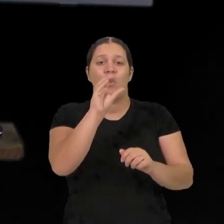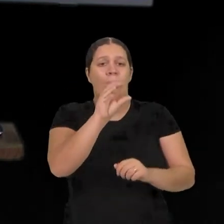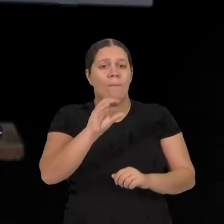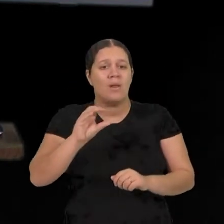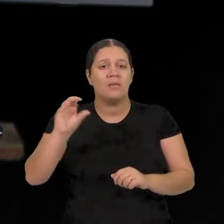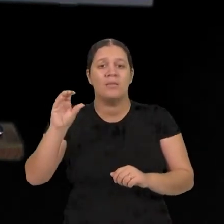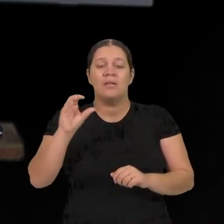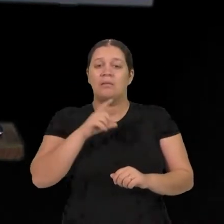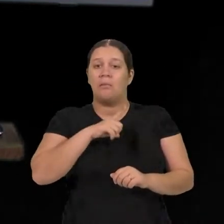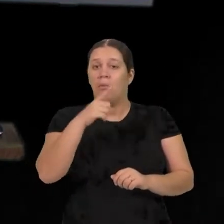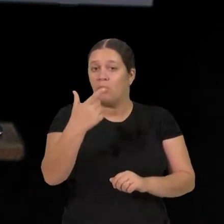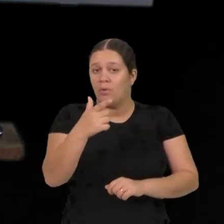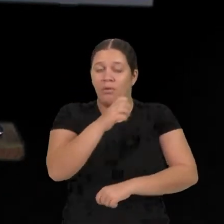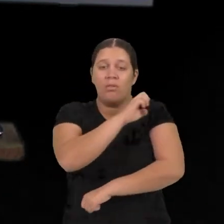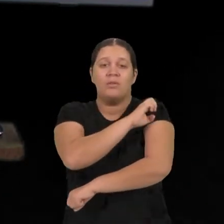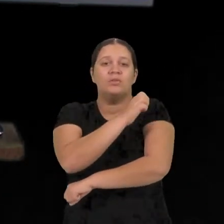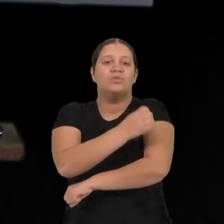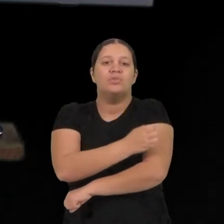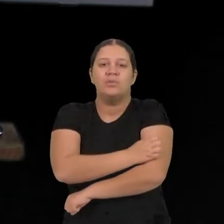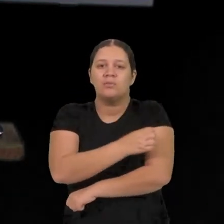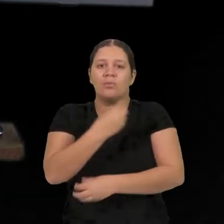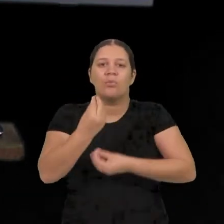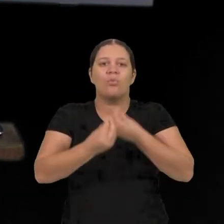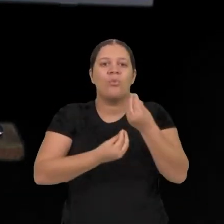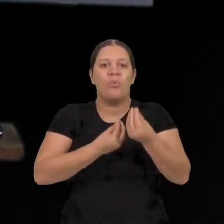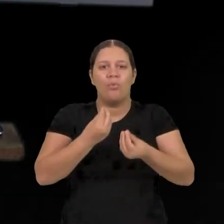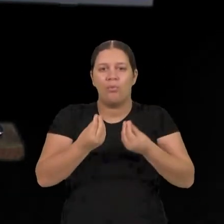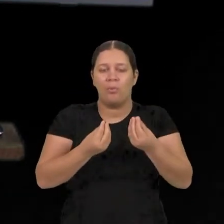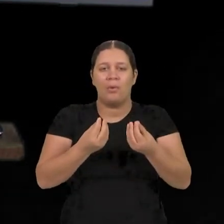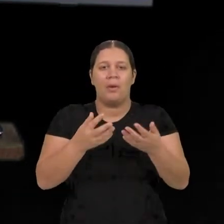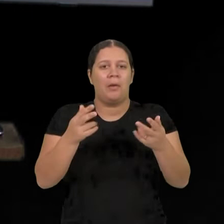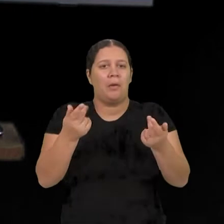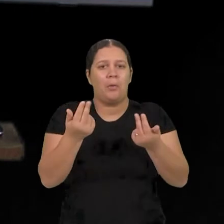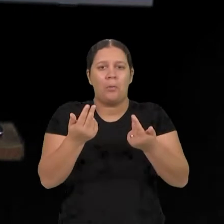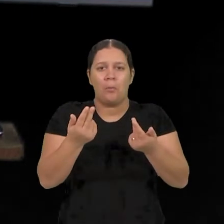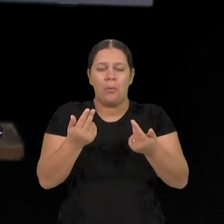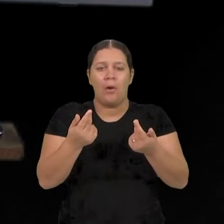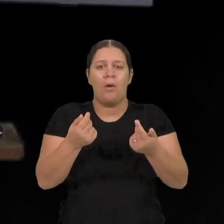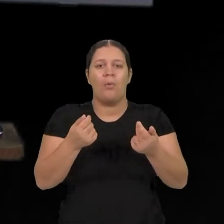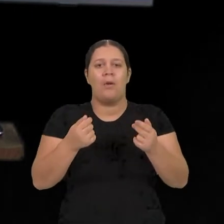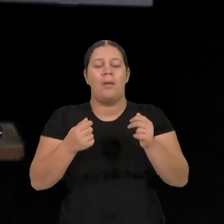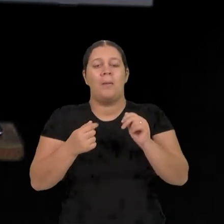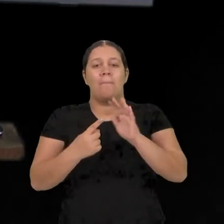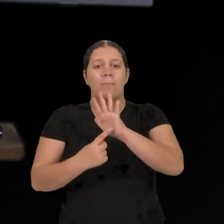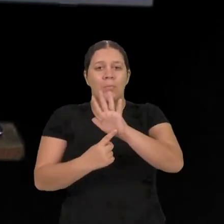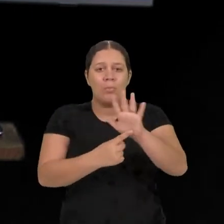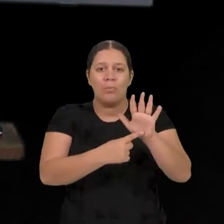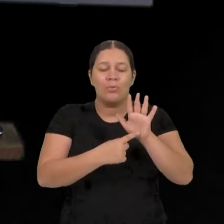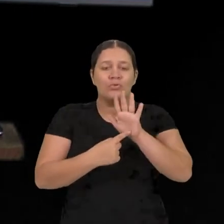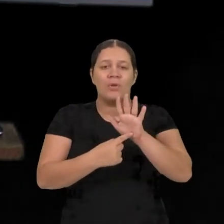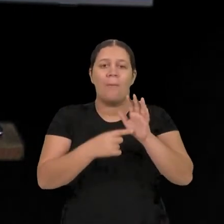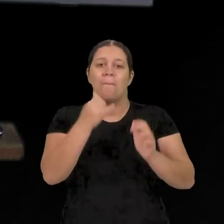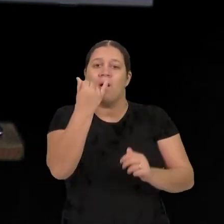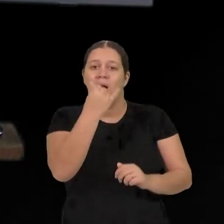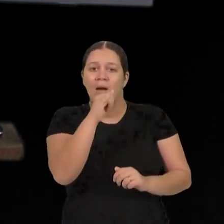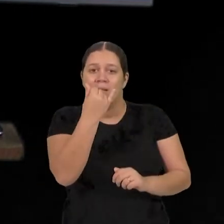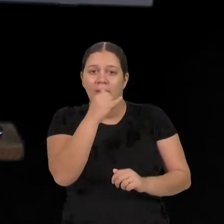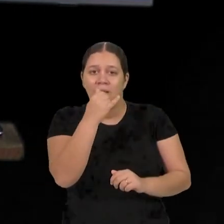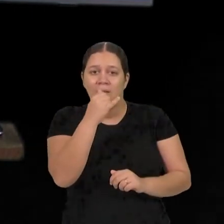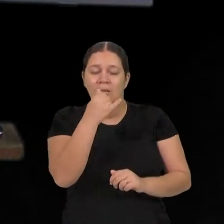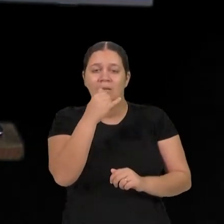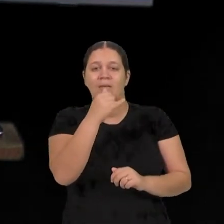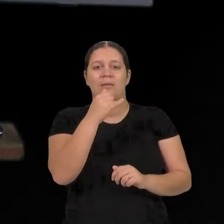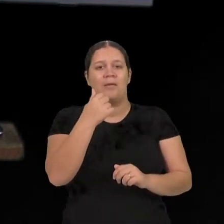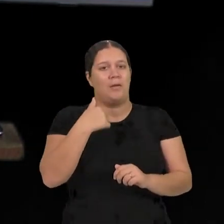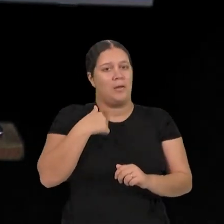estrutural se você não tem energia, sabe? Até a propaganda de uma bateria que tinha antigamente, que, não muito